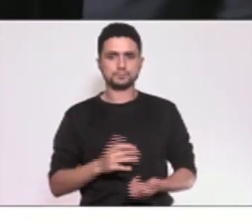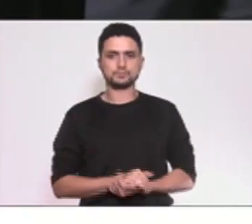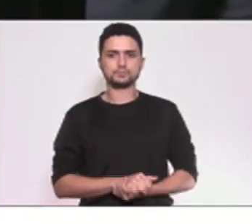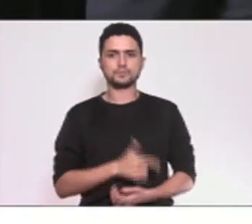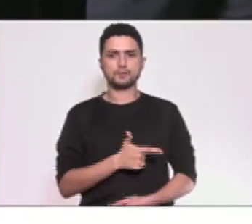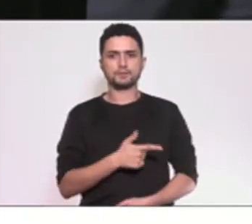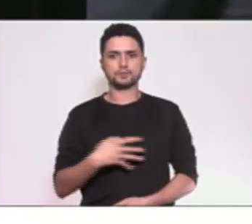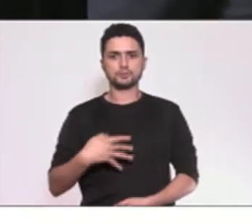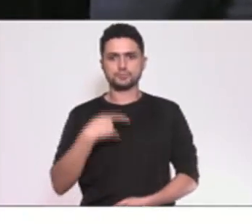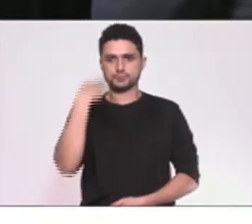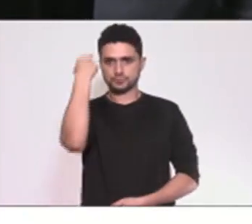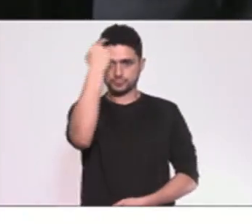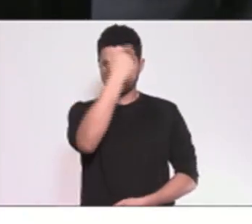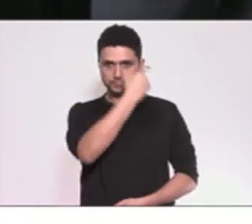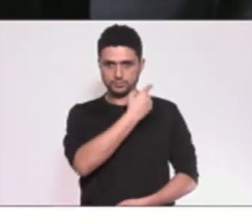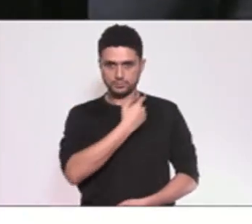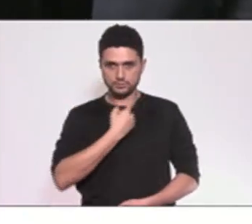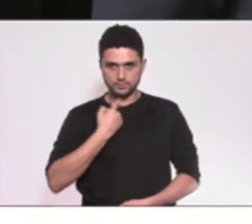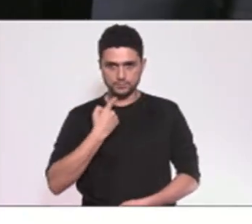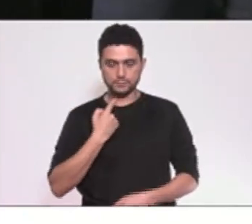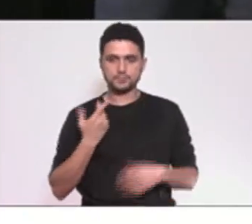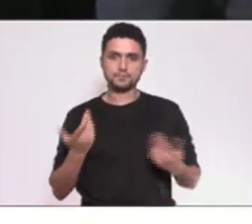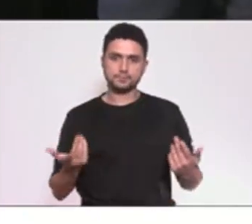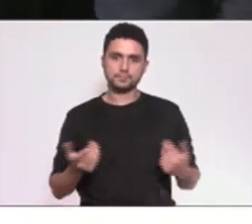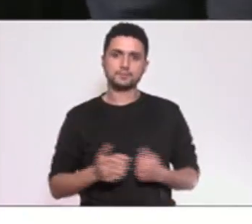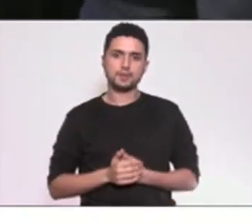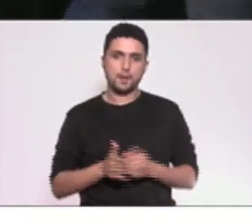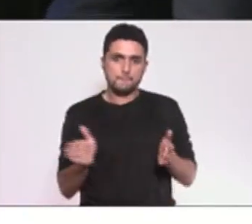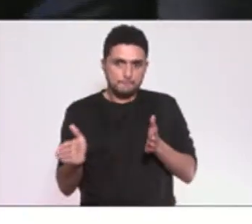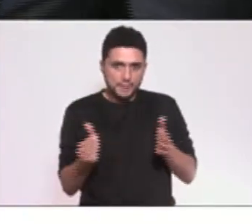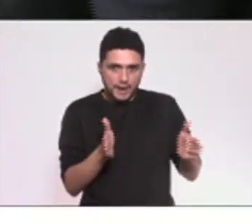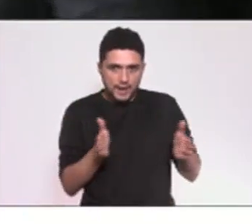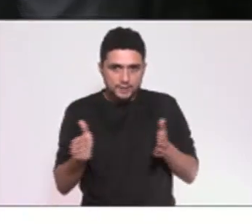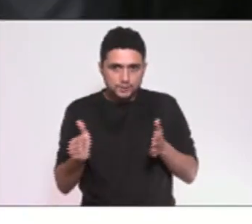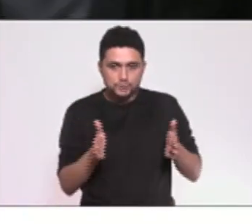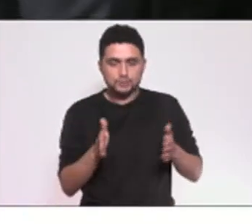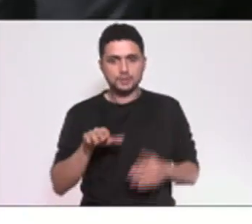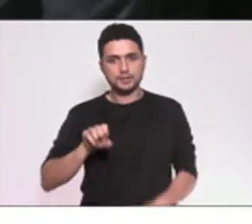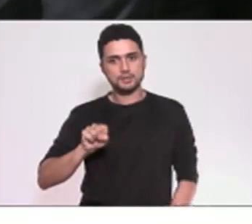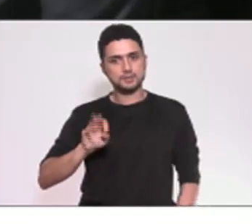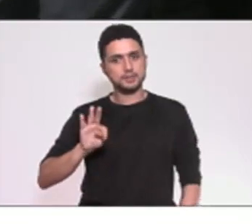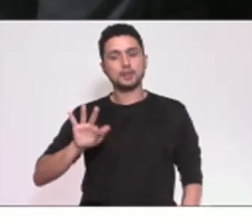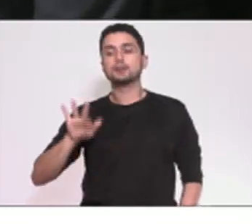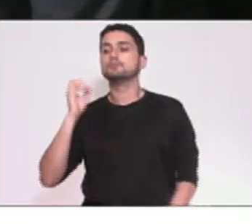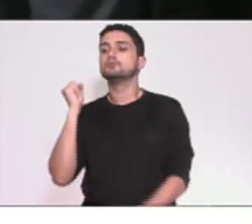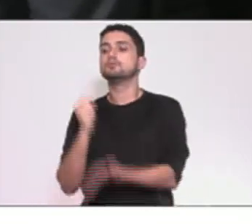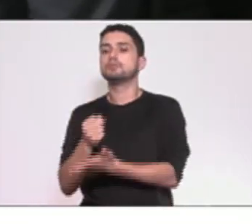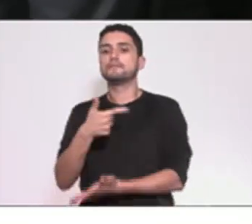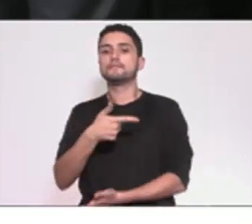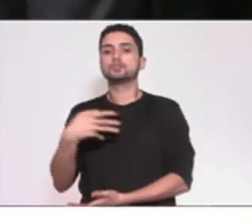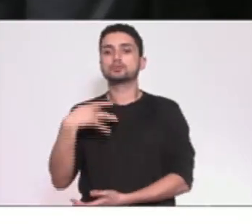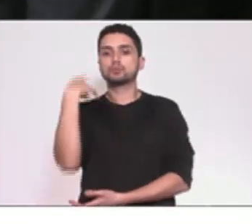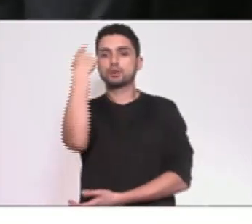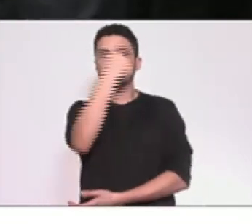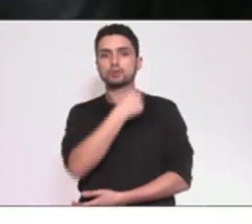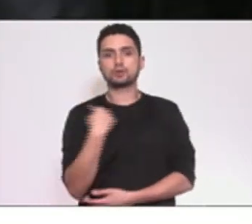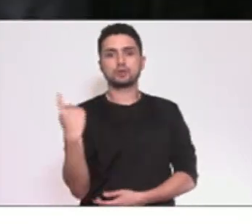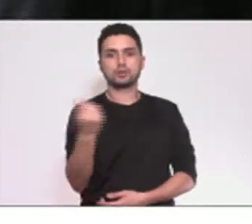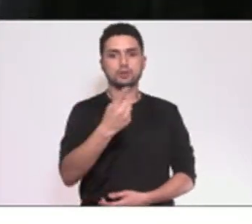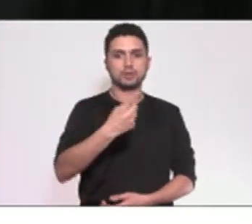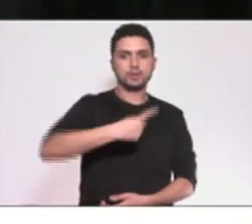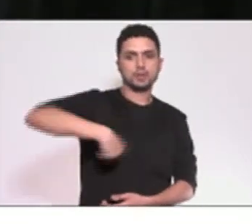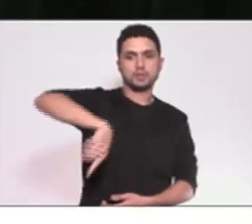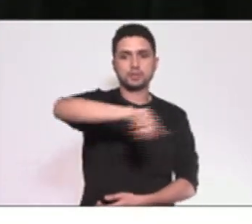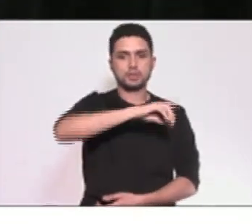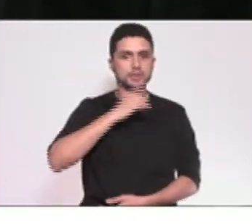24 horas. Esse foi o prazo dado pelo STF a esta casa para deliberar sobre